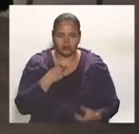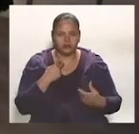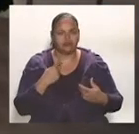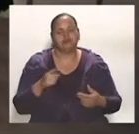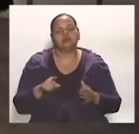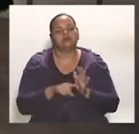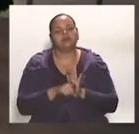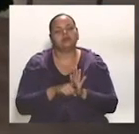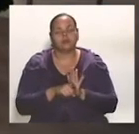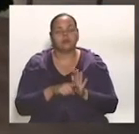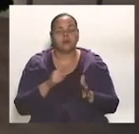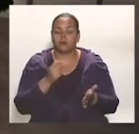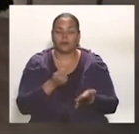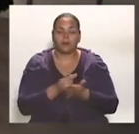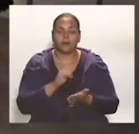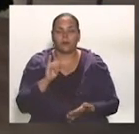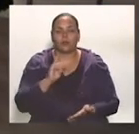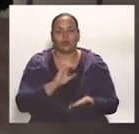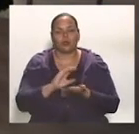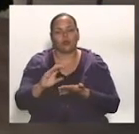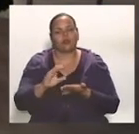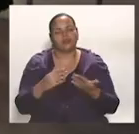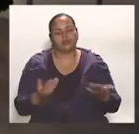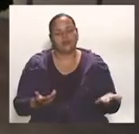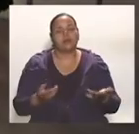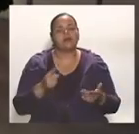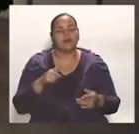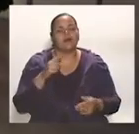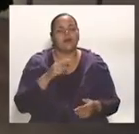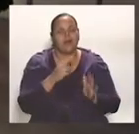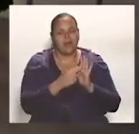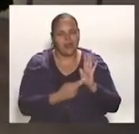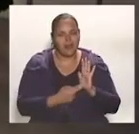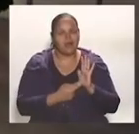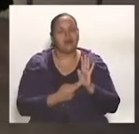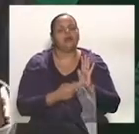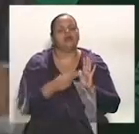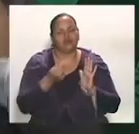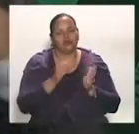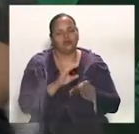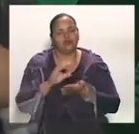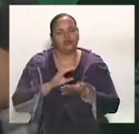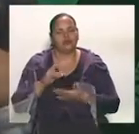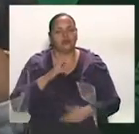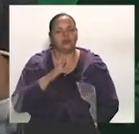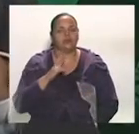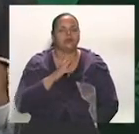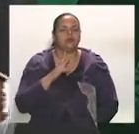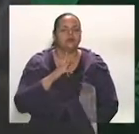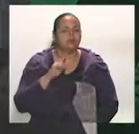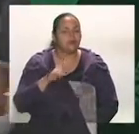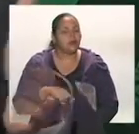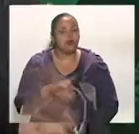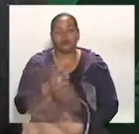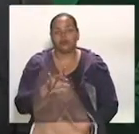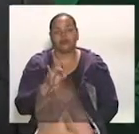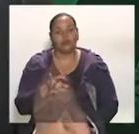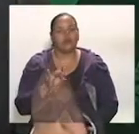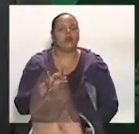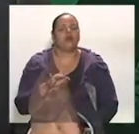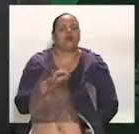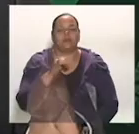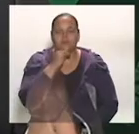pagar imposto já pode. Não pagar imposto sim, mas só que as regras de fiscalização da utilização dos recursos privados mesmo, isso só se